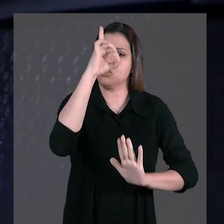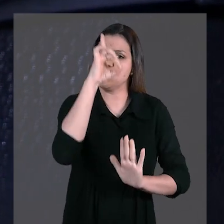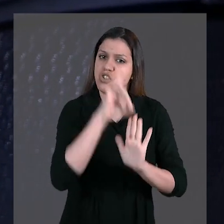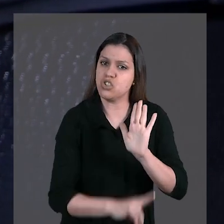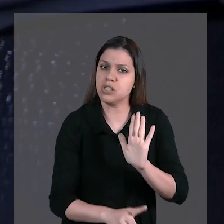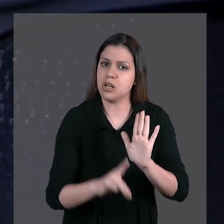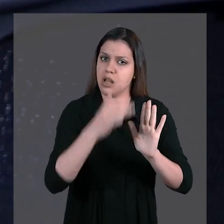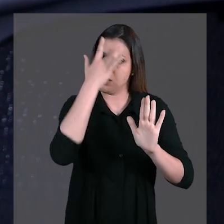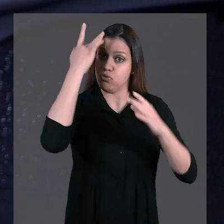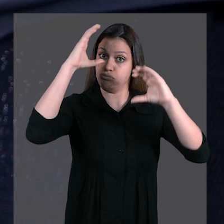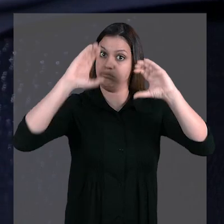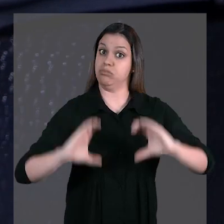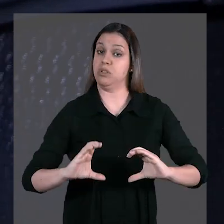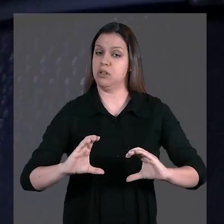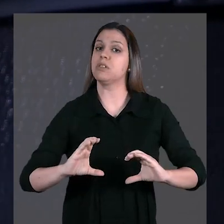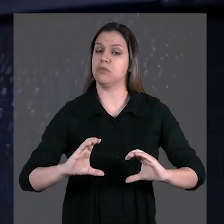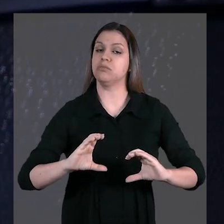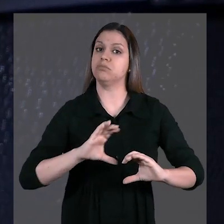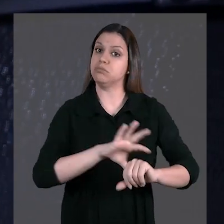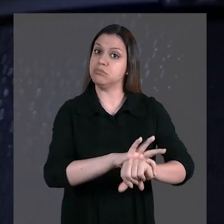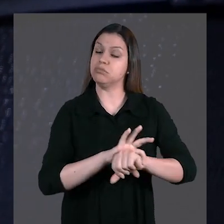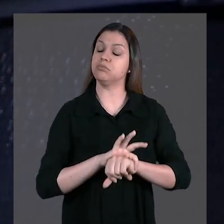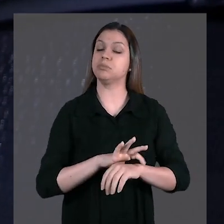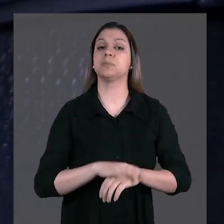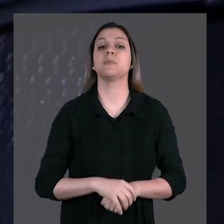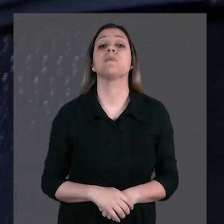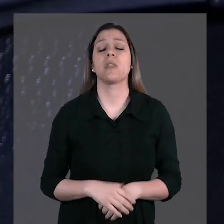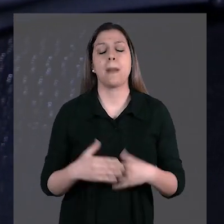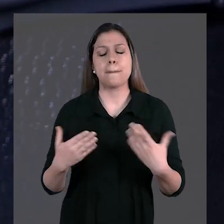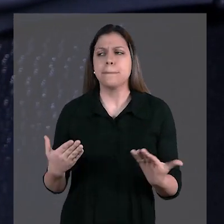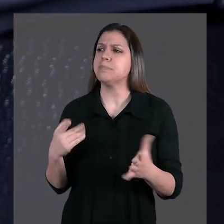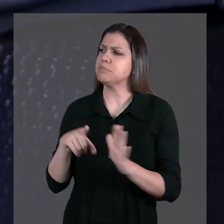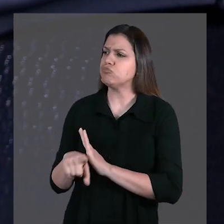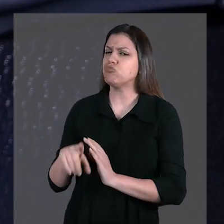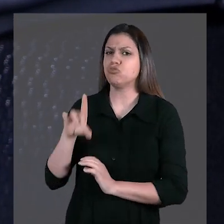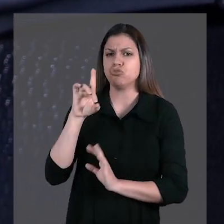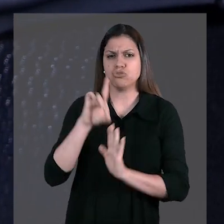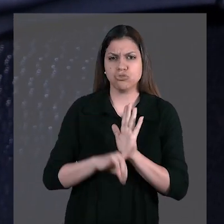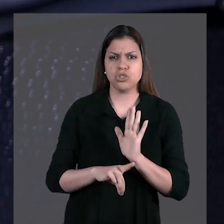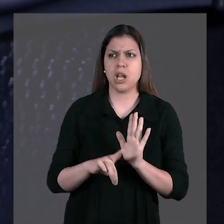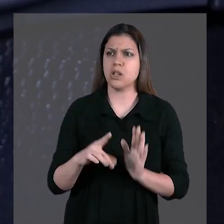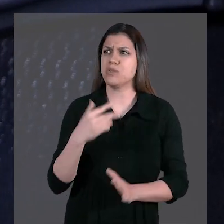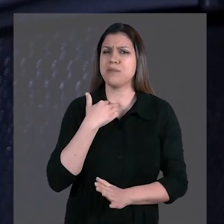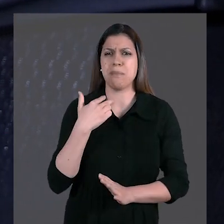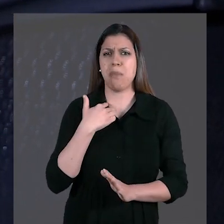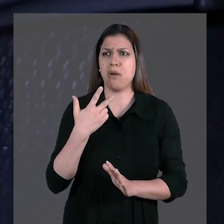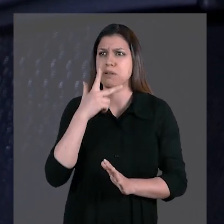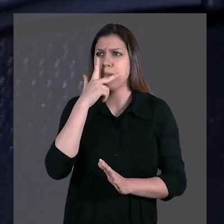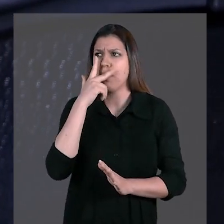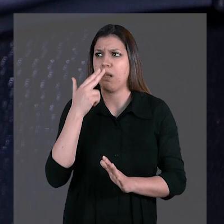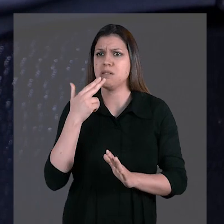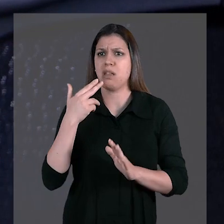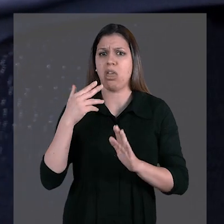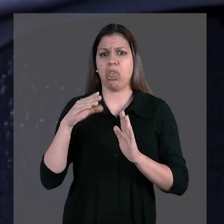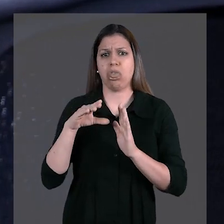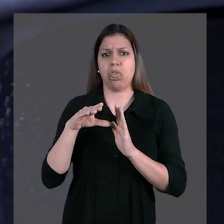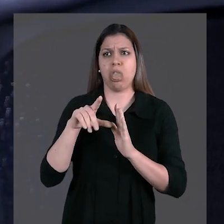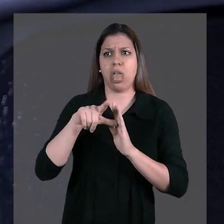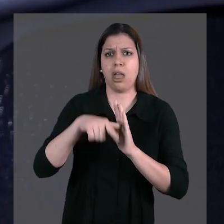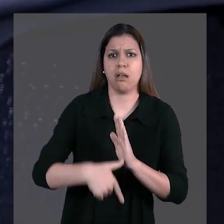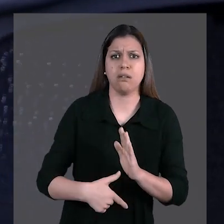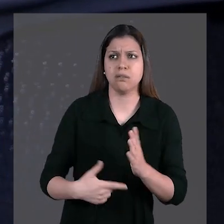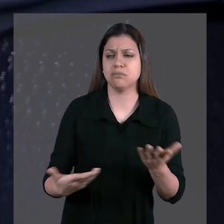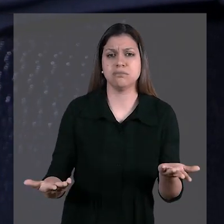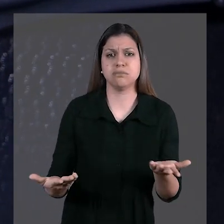cidadão. Certo, doutor. E falando sobre esses direitos que não podem retroceder sobre a nossa ótica jurídica, quando a gente